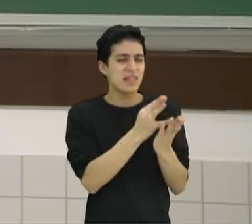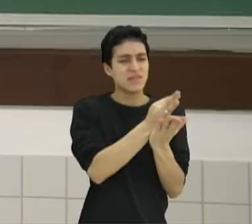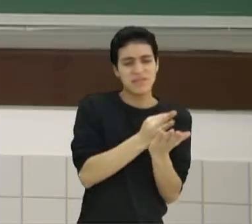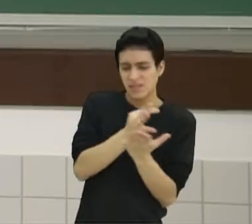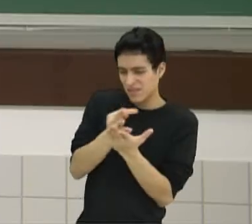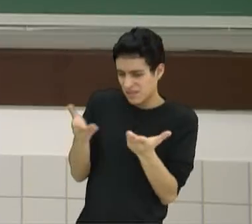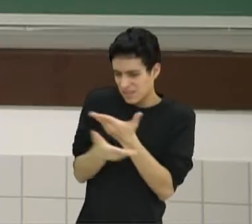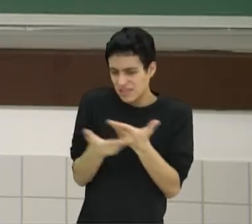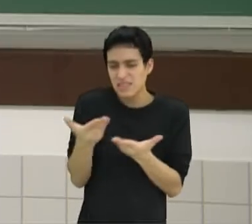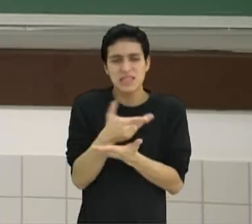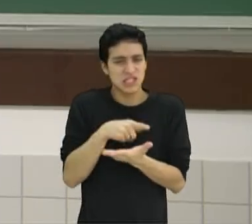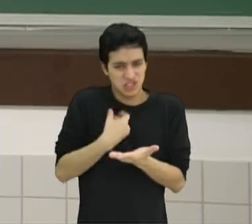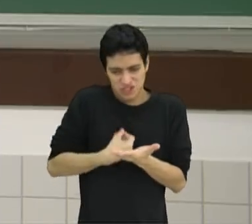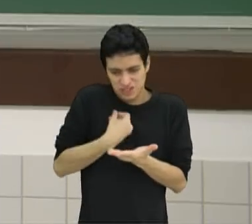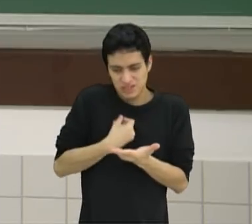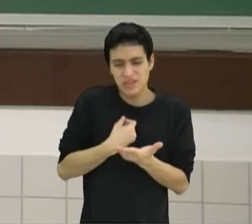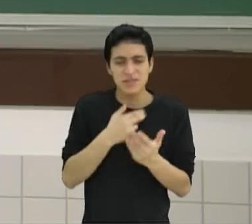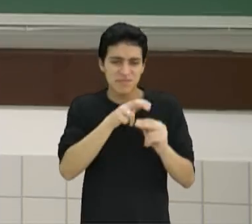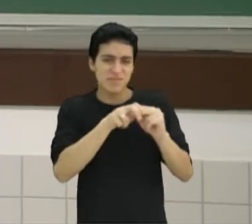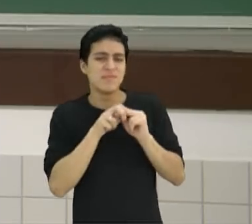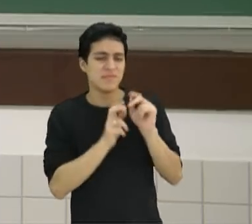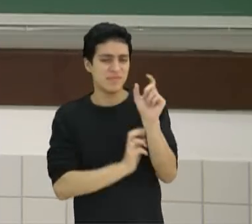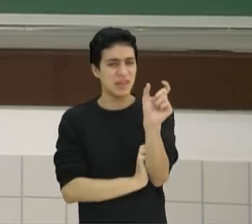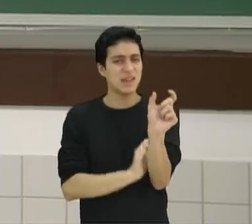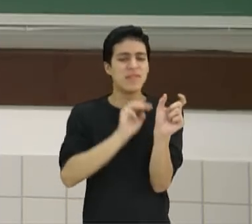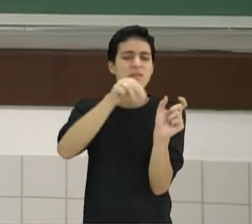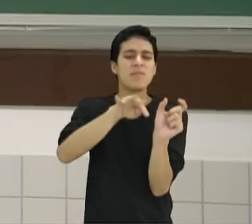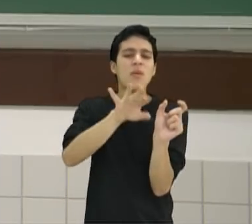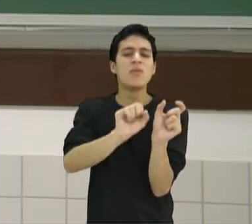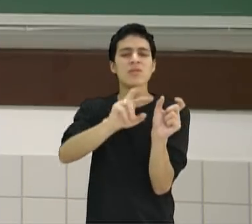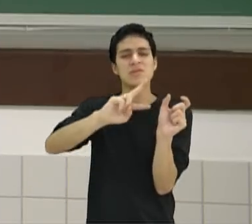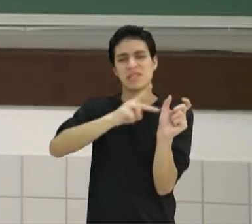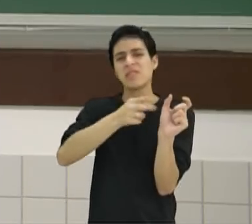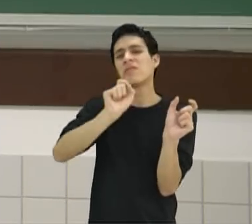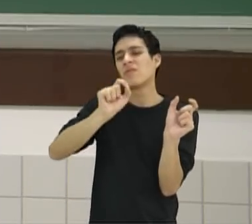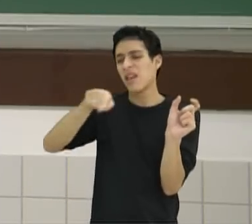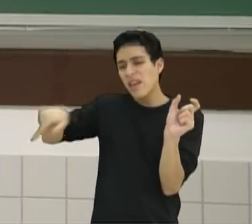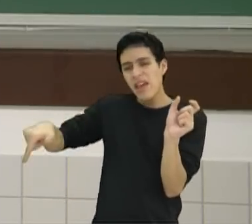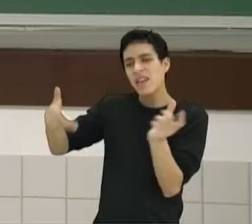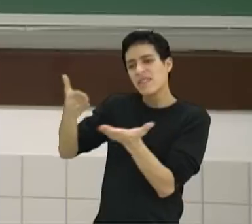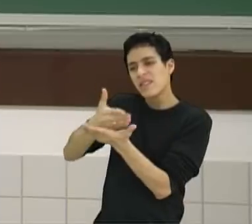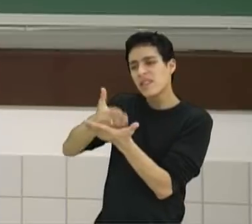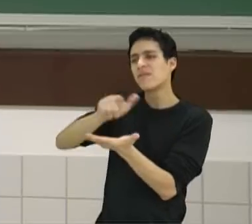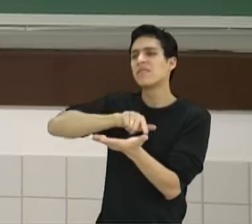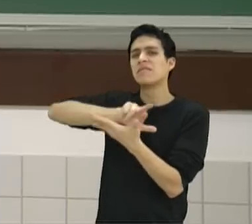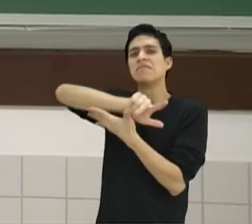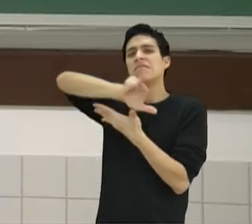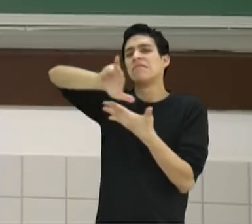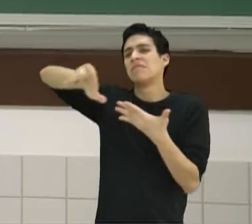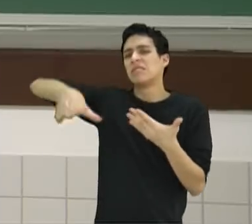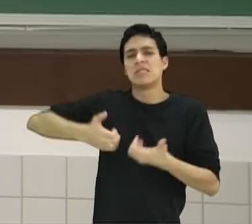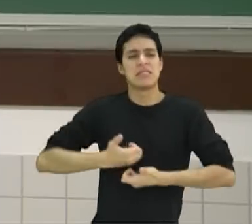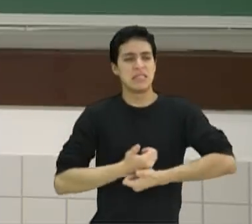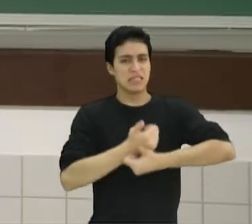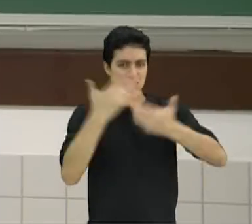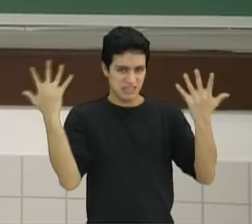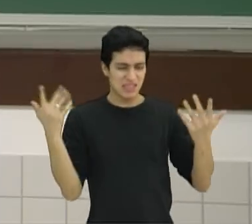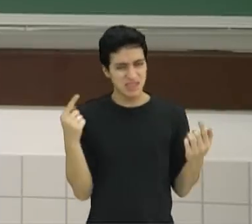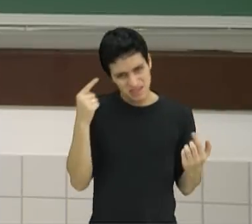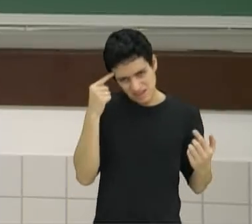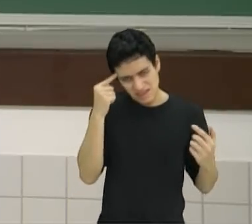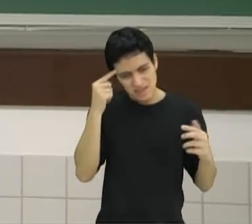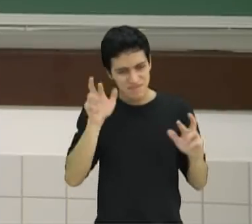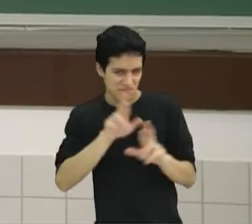obra. Então, o muitos também cabe nesse título, nessa relação intertextual, nessa relação criativa